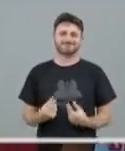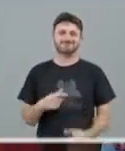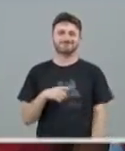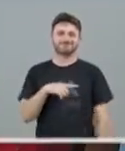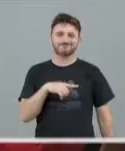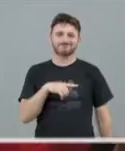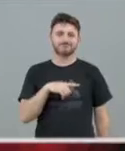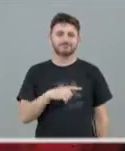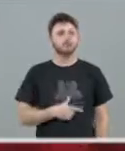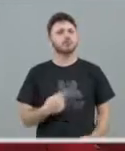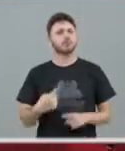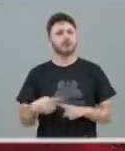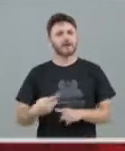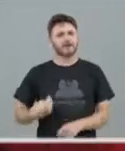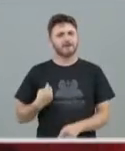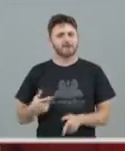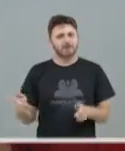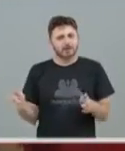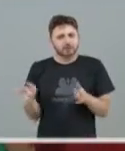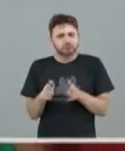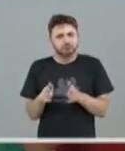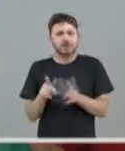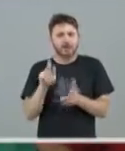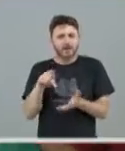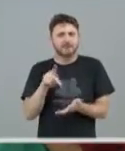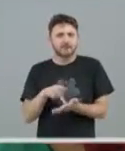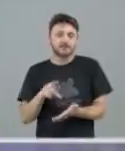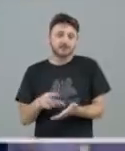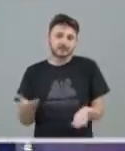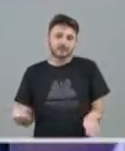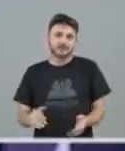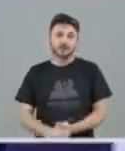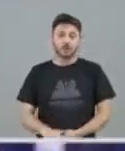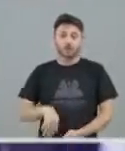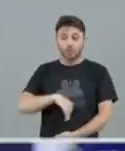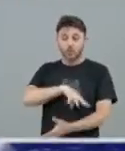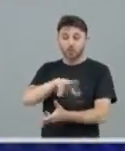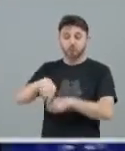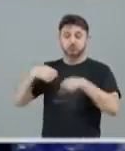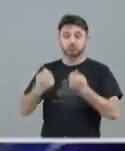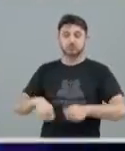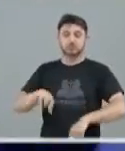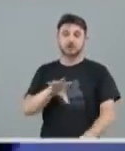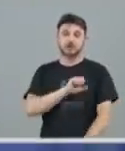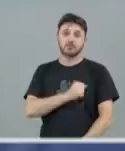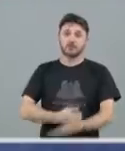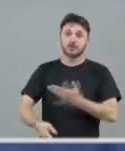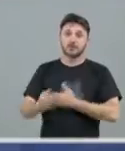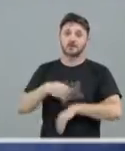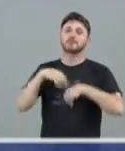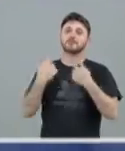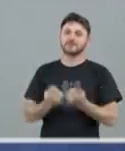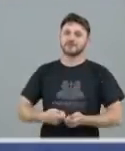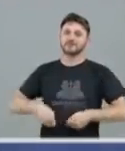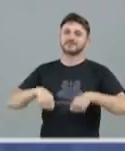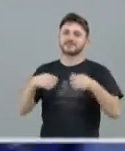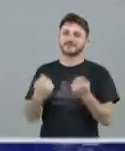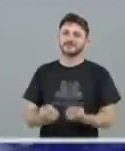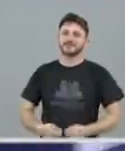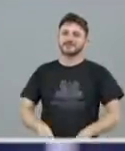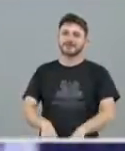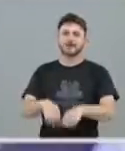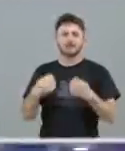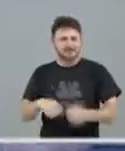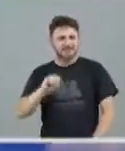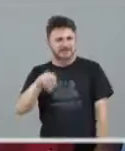demais. A vida é curta, não é? É ou não é? O mundo precisa de amor ou não precisa? Precisa